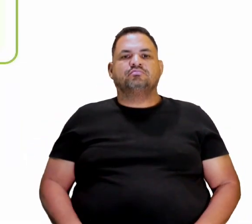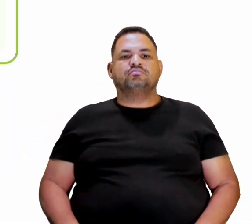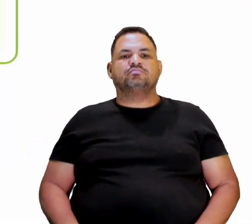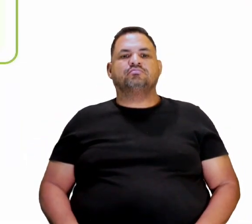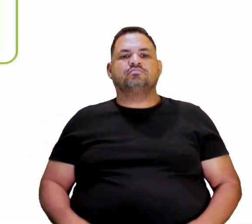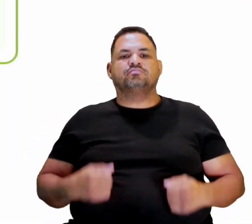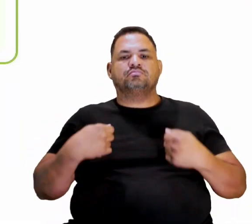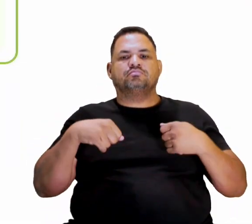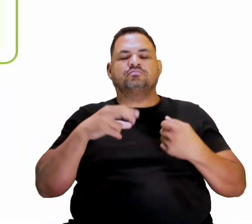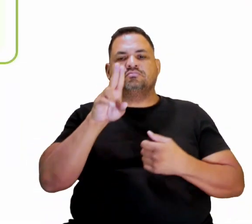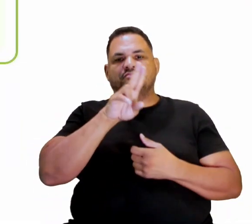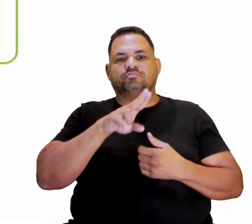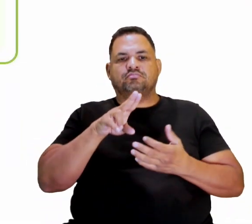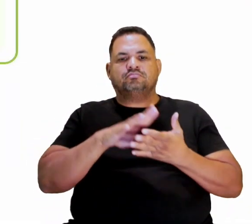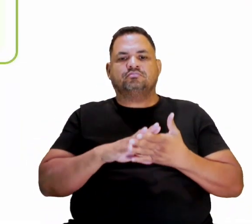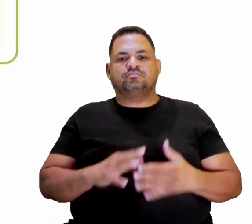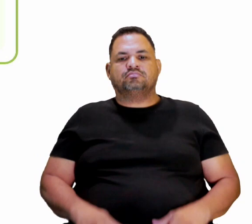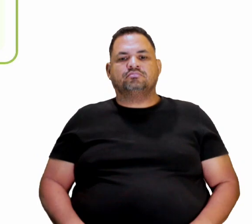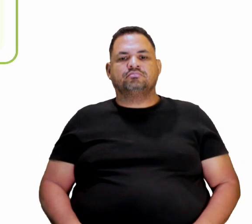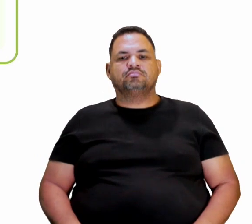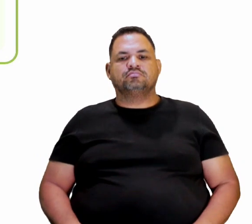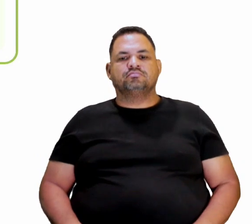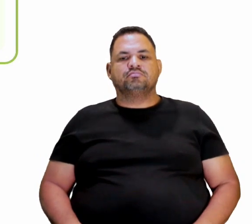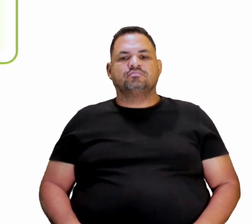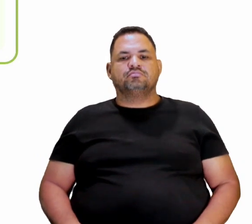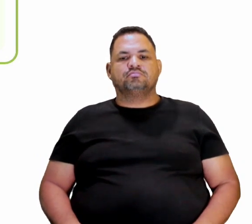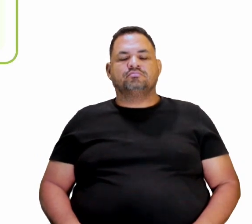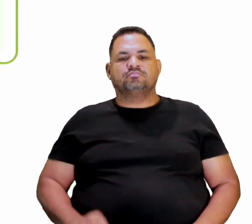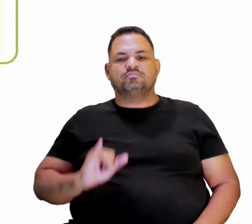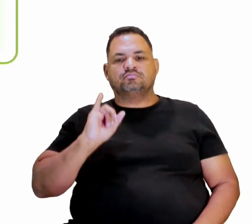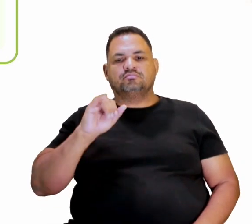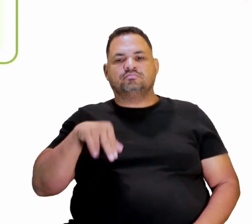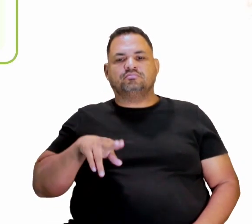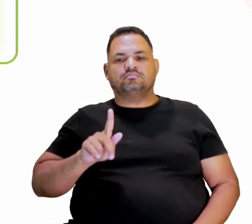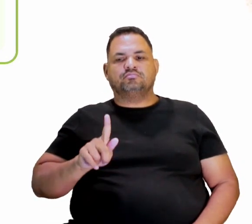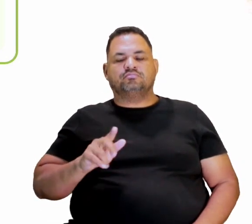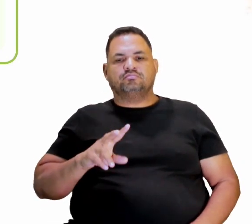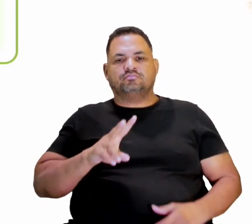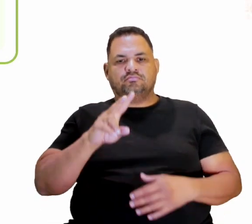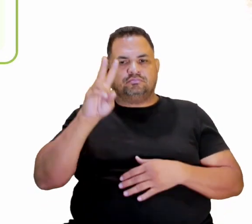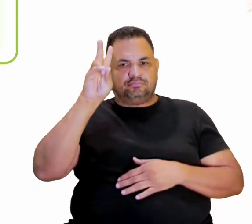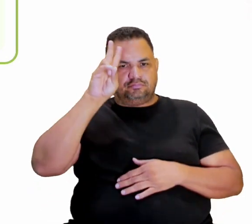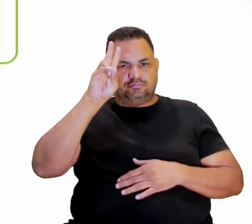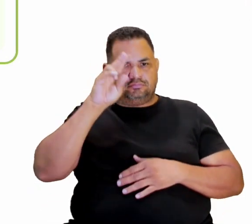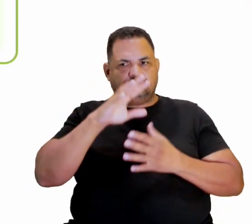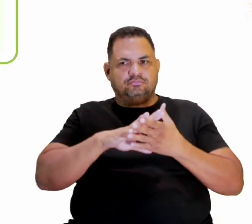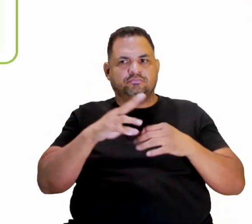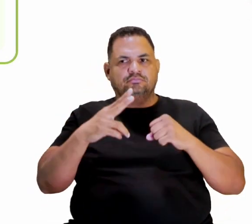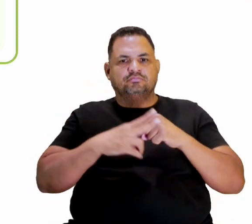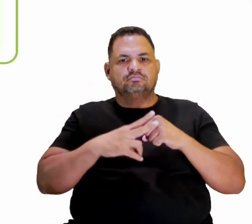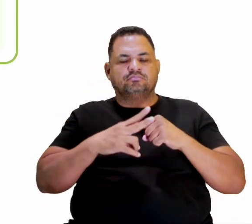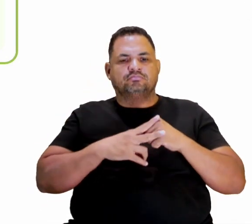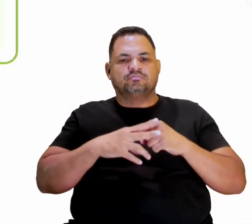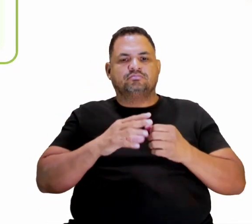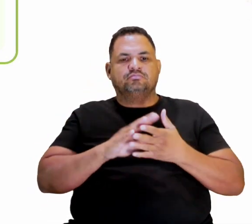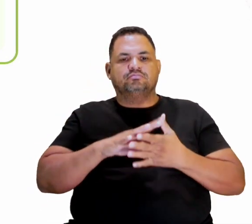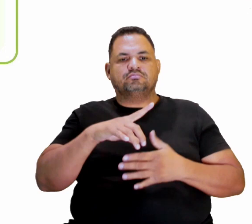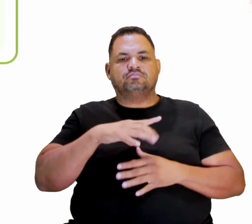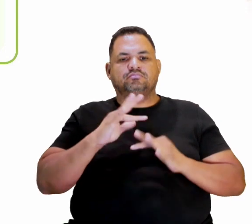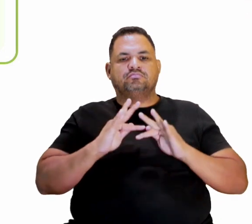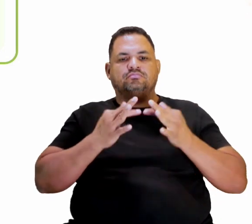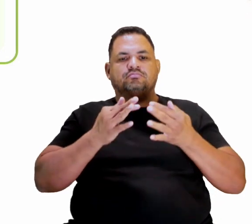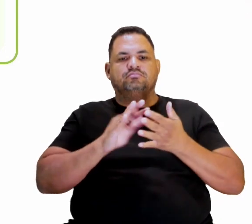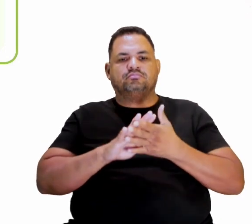continuous, você precisa usar esse nosso ing. Lembra lá das regras? Regra com o verbo que termina com o e, o